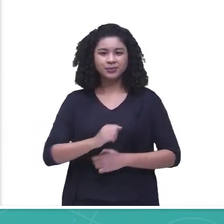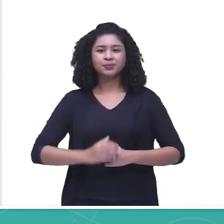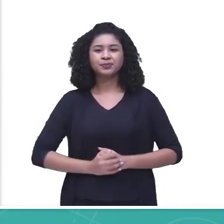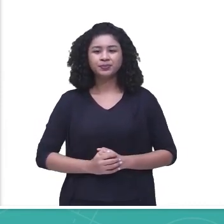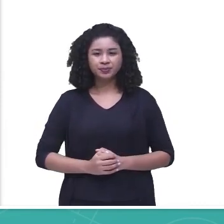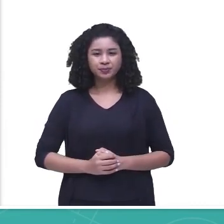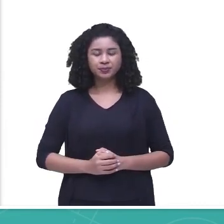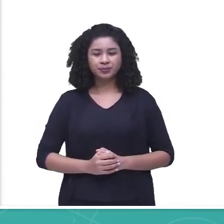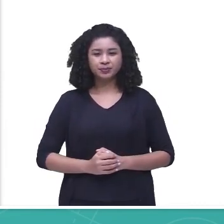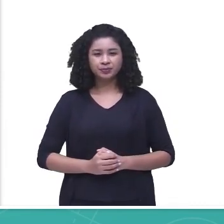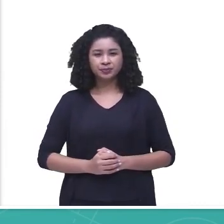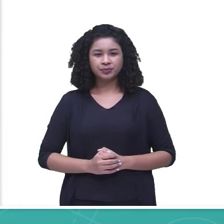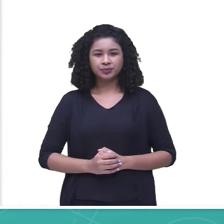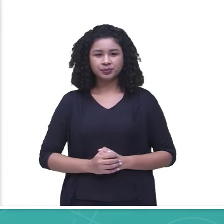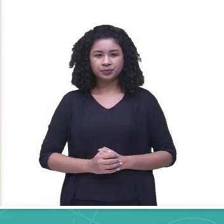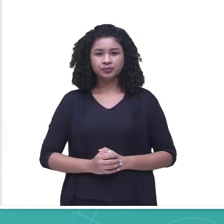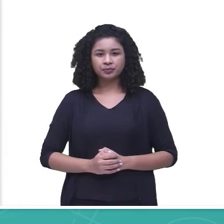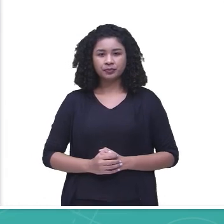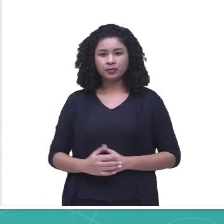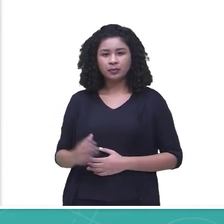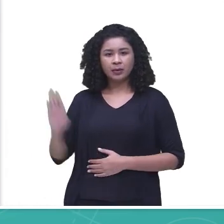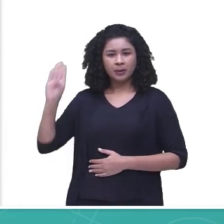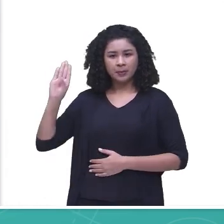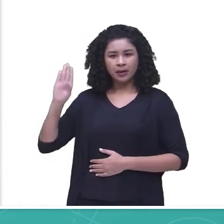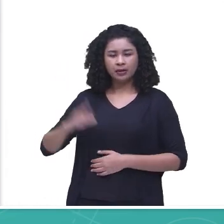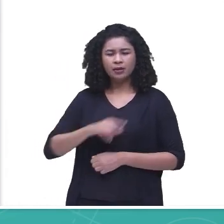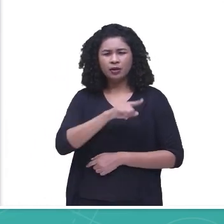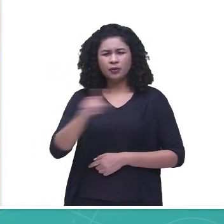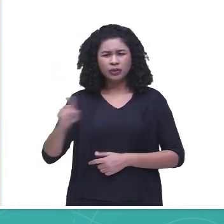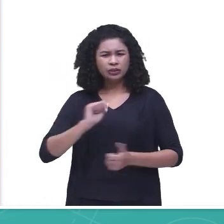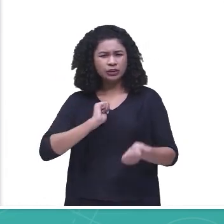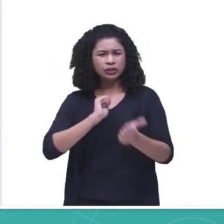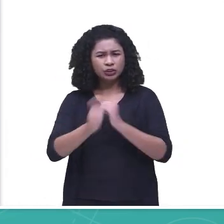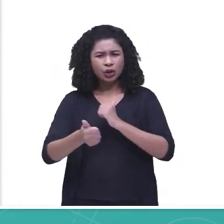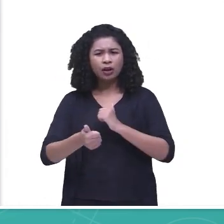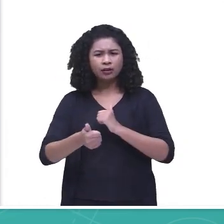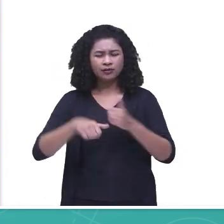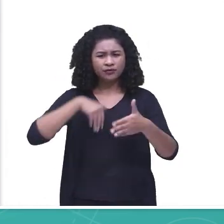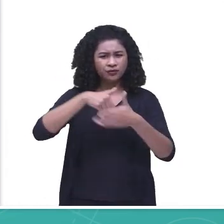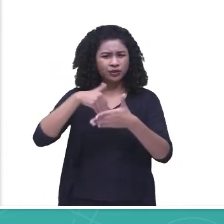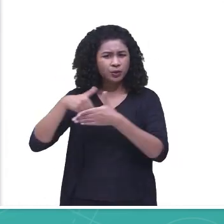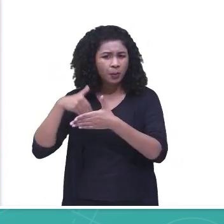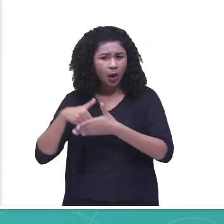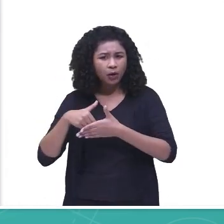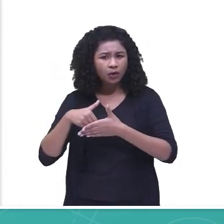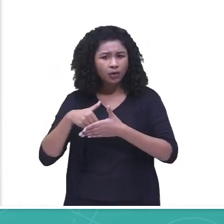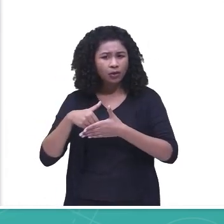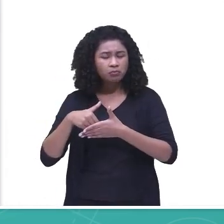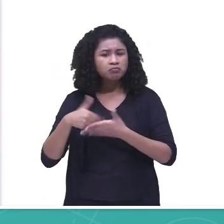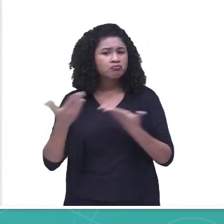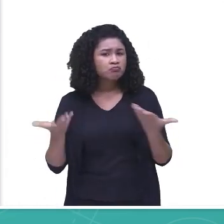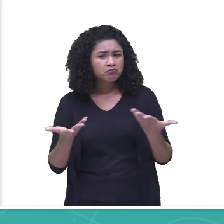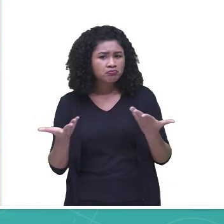tá? Do you play soccer? Você joga futebol? Yes, I do. No, I don't.